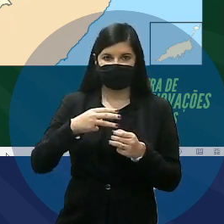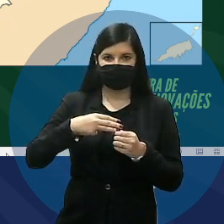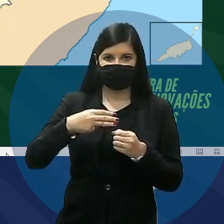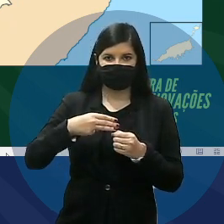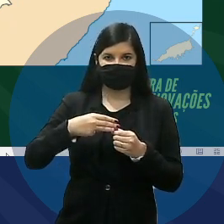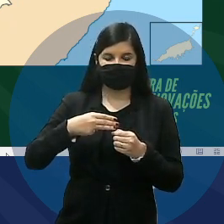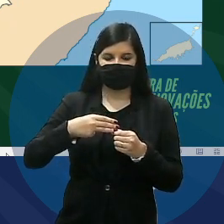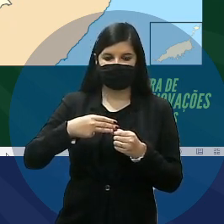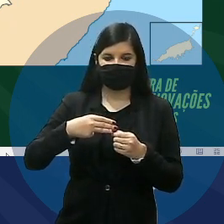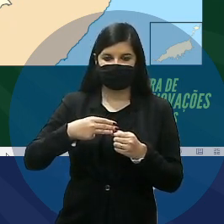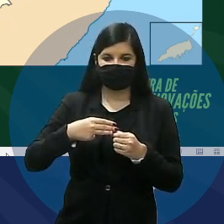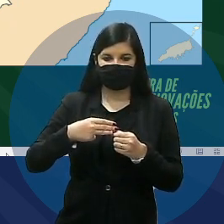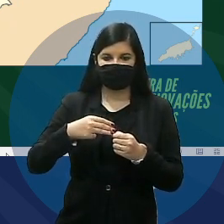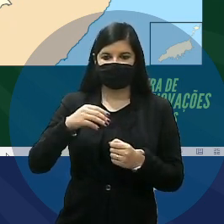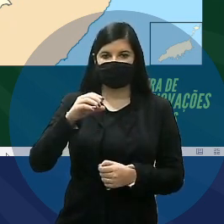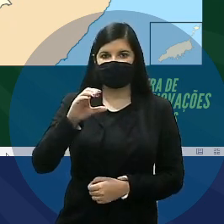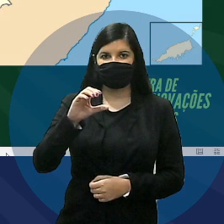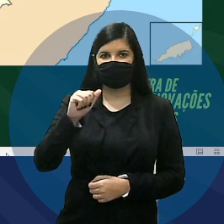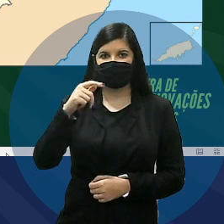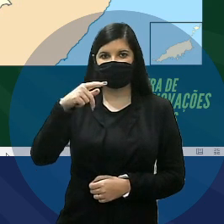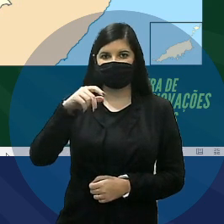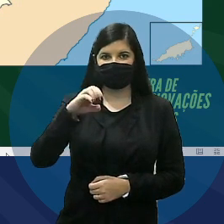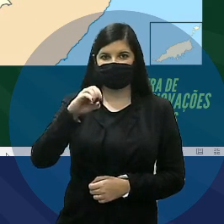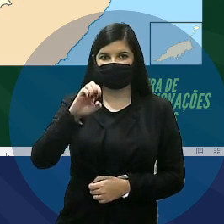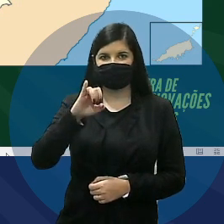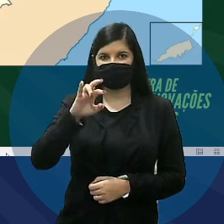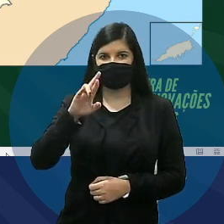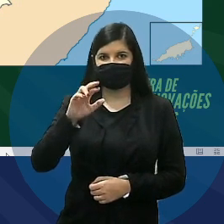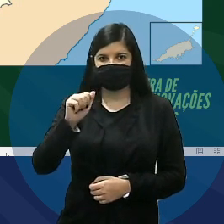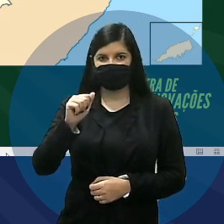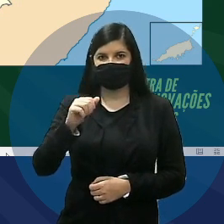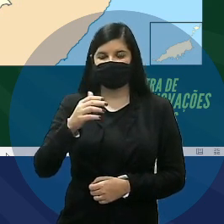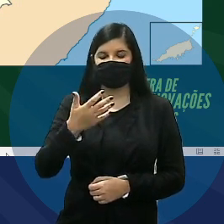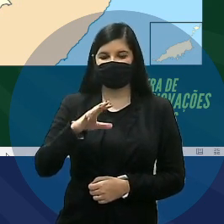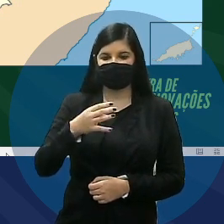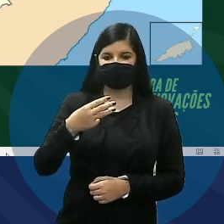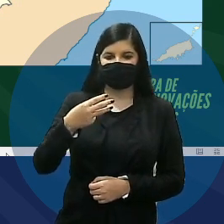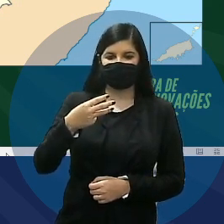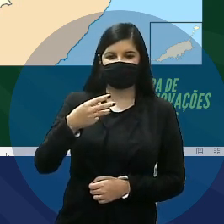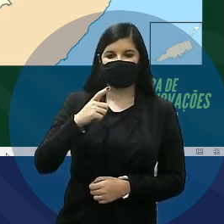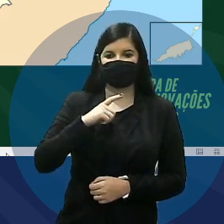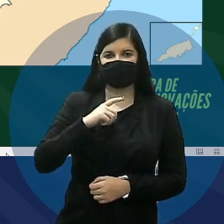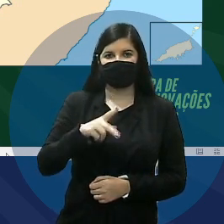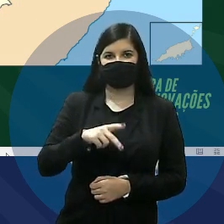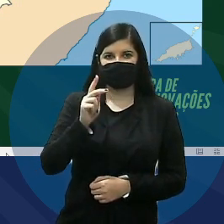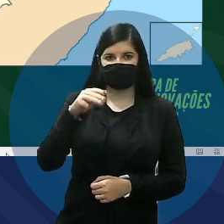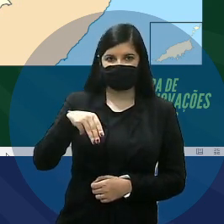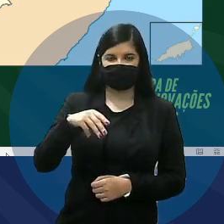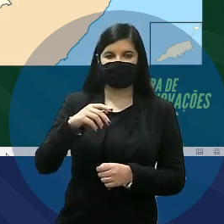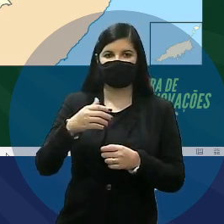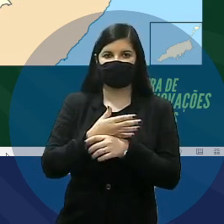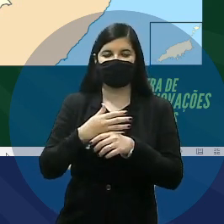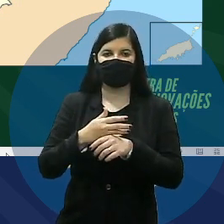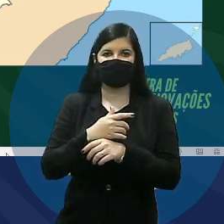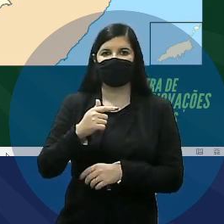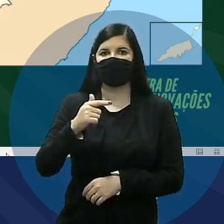de Capoeiras, que fica a aproximadamente 36 quilômetros de Garanhuns, onde